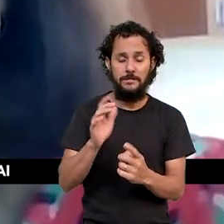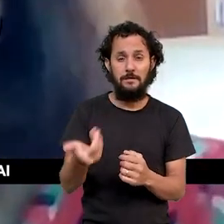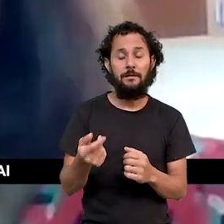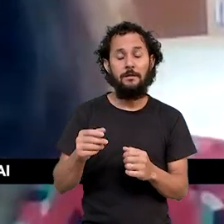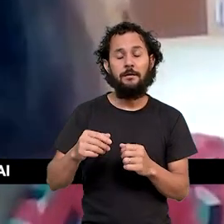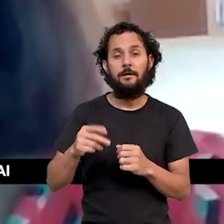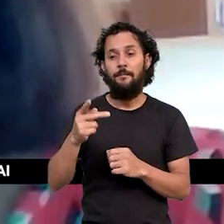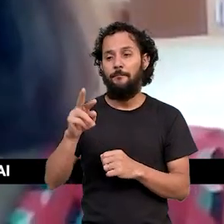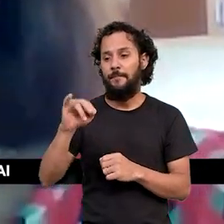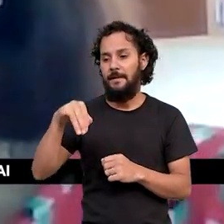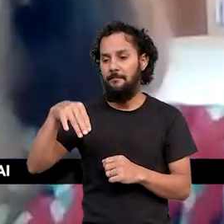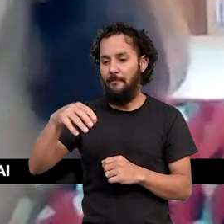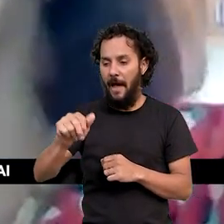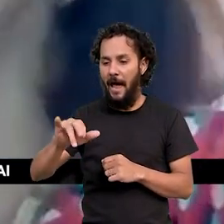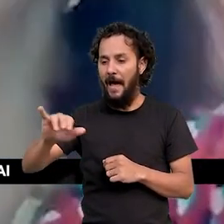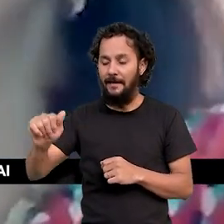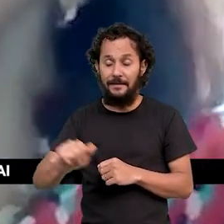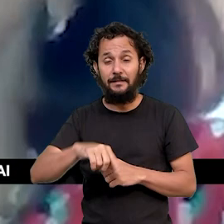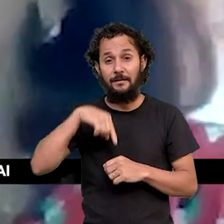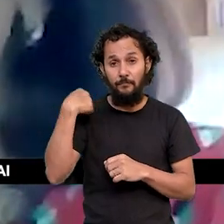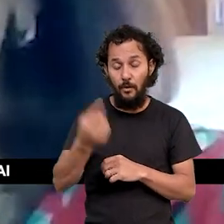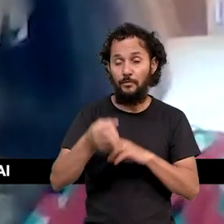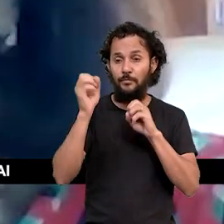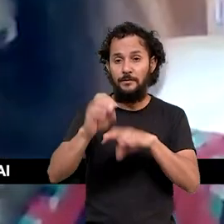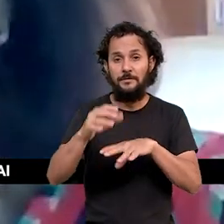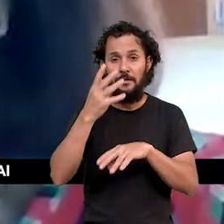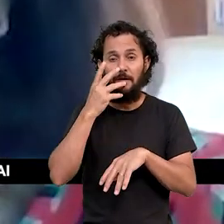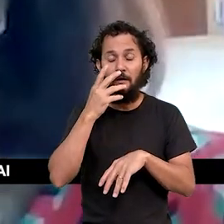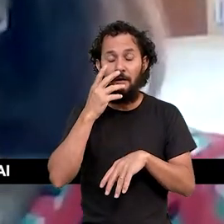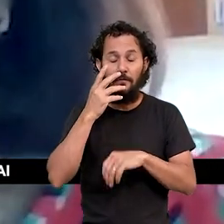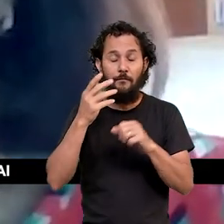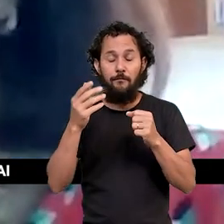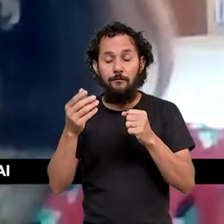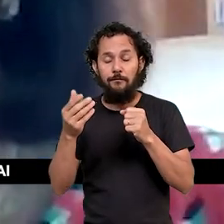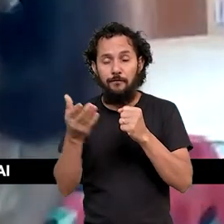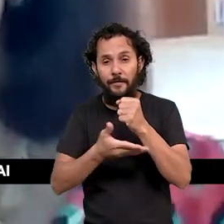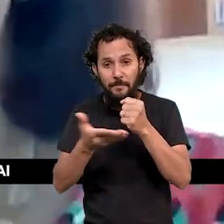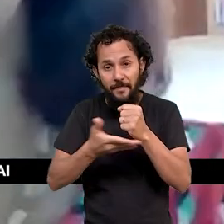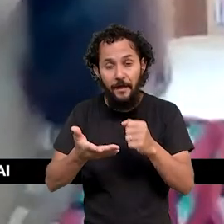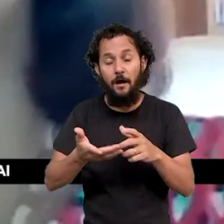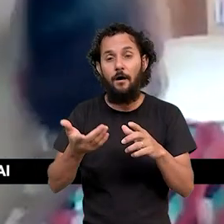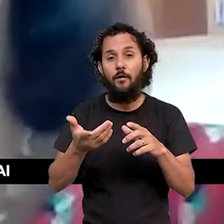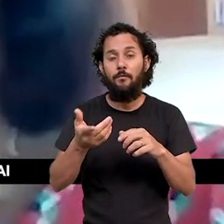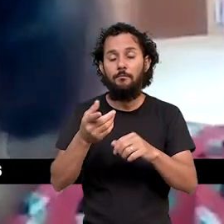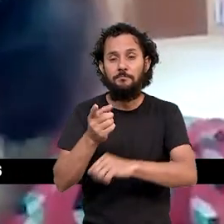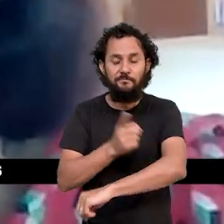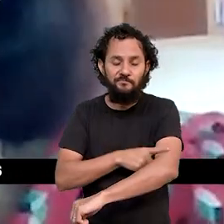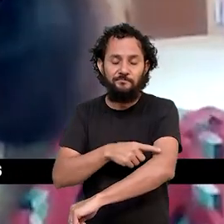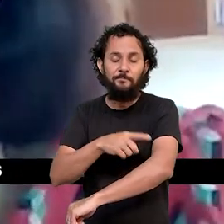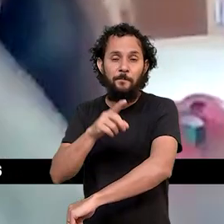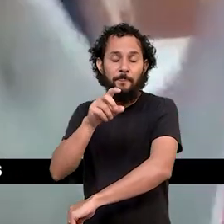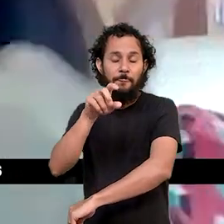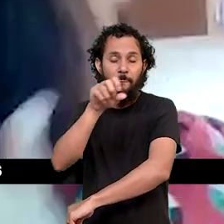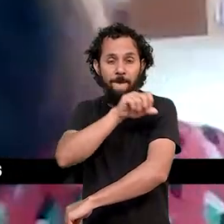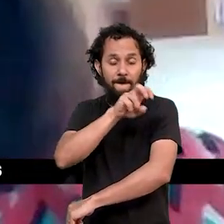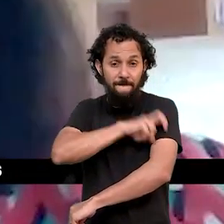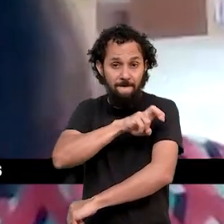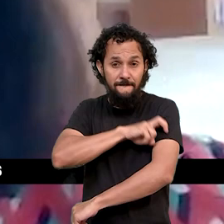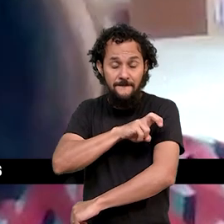especialmente da escola primária, depois do ensino fundamental, né? E que vai, a